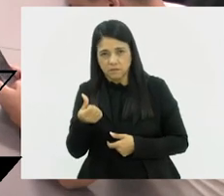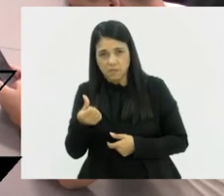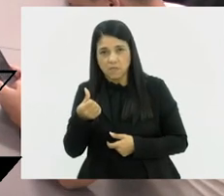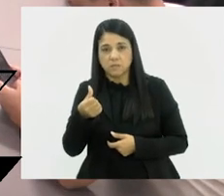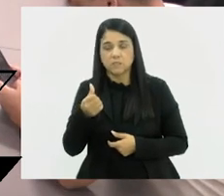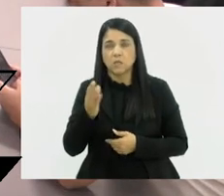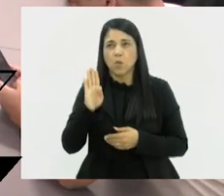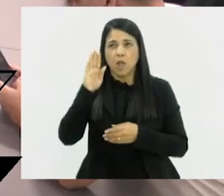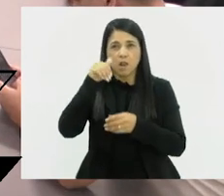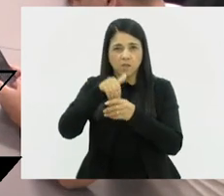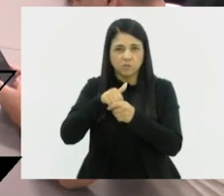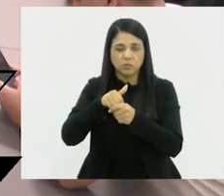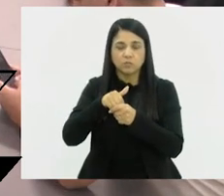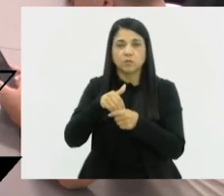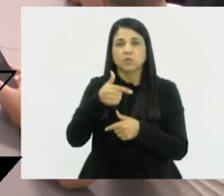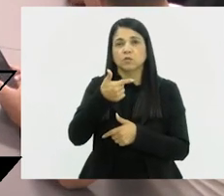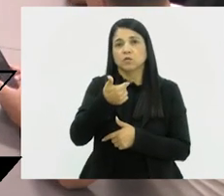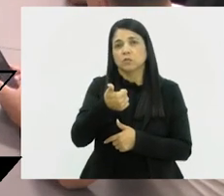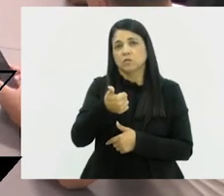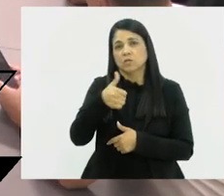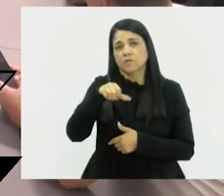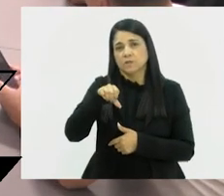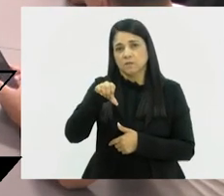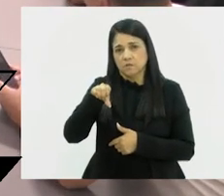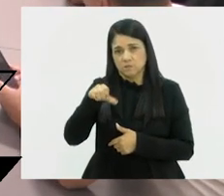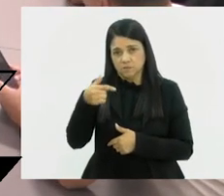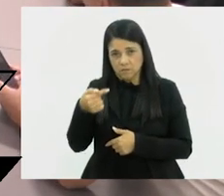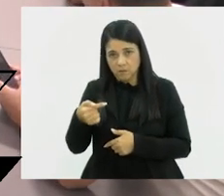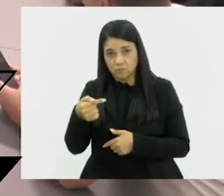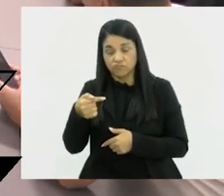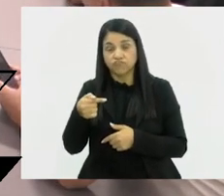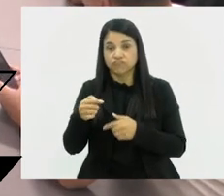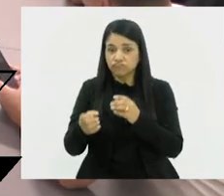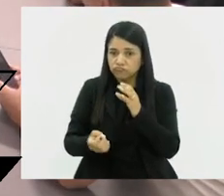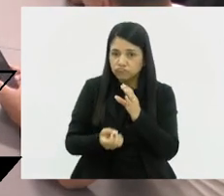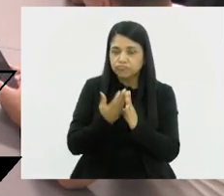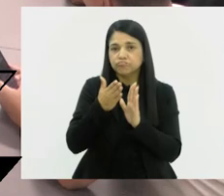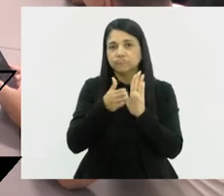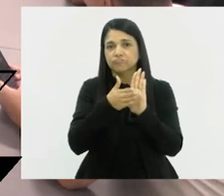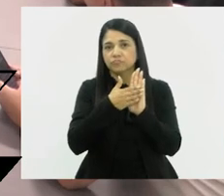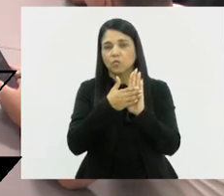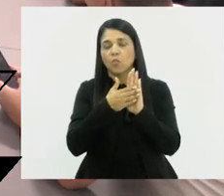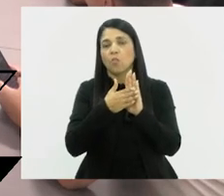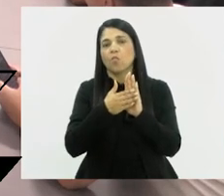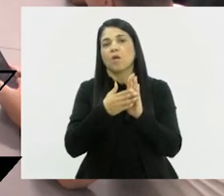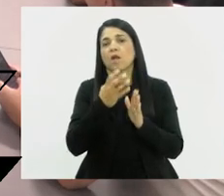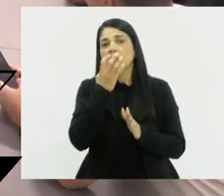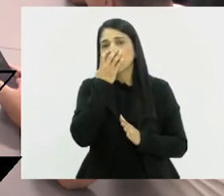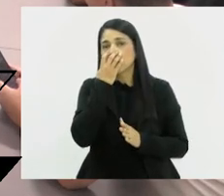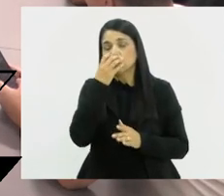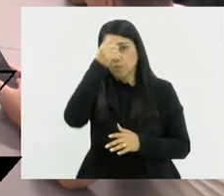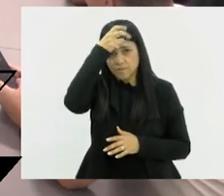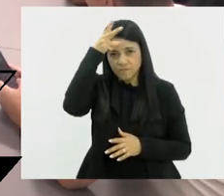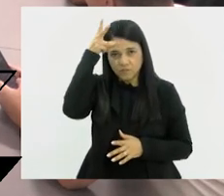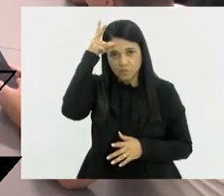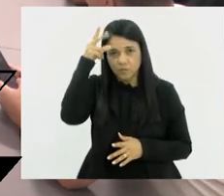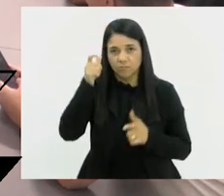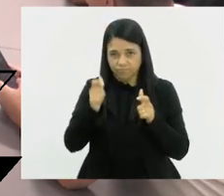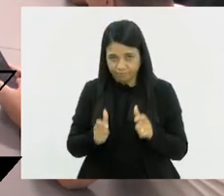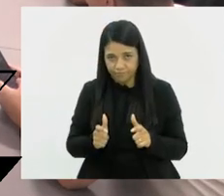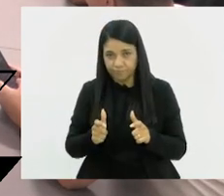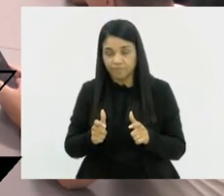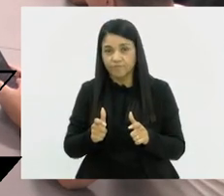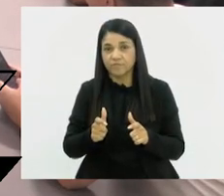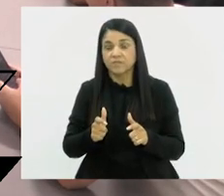eleito, em 97 eu tomei posse, eu propus a criação de um canil municipal em 97. Foi motivo